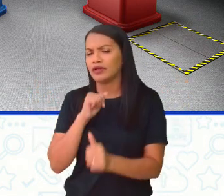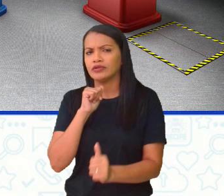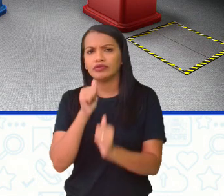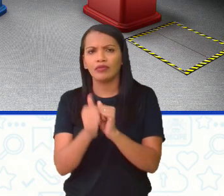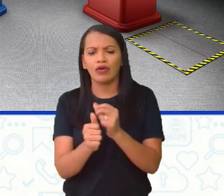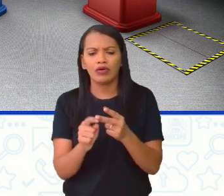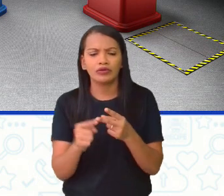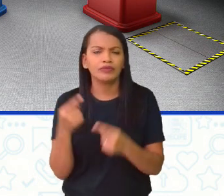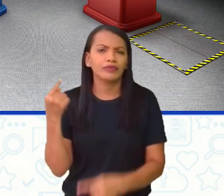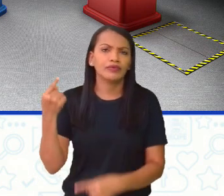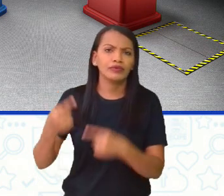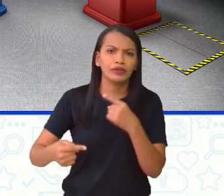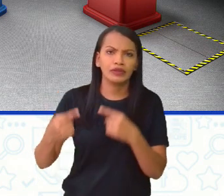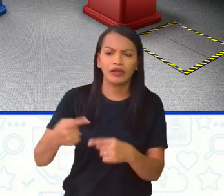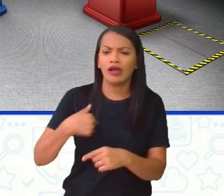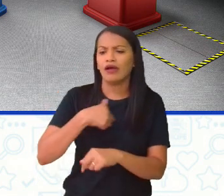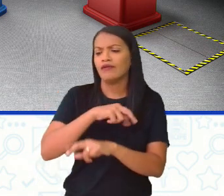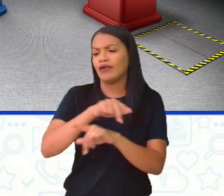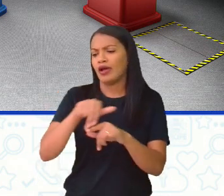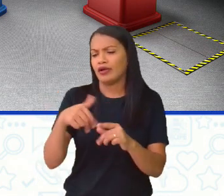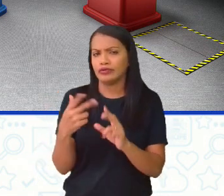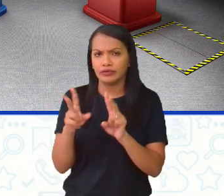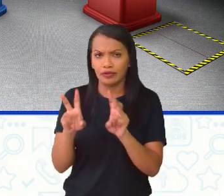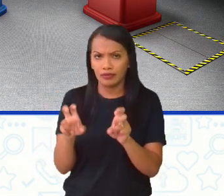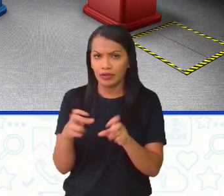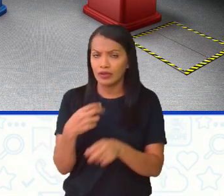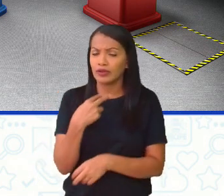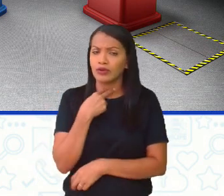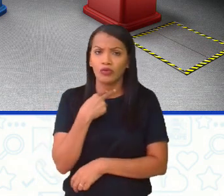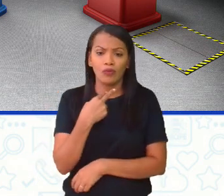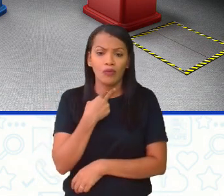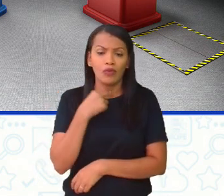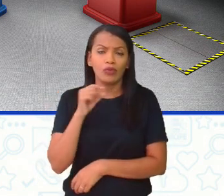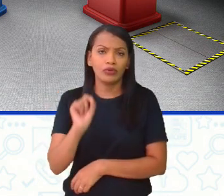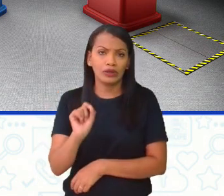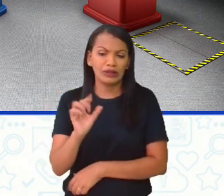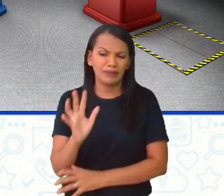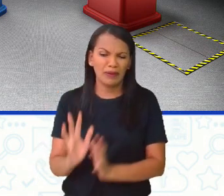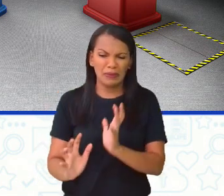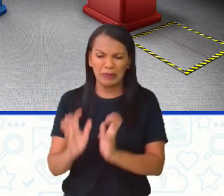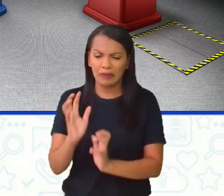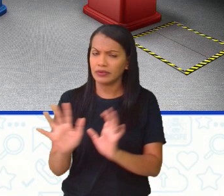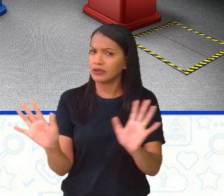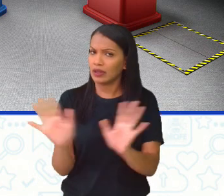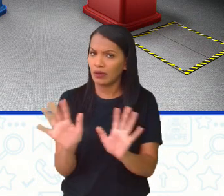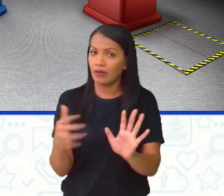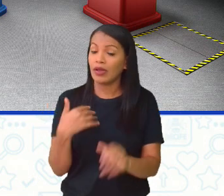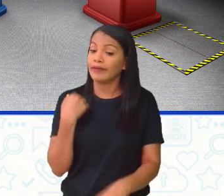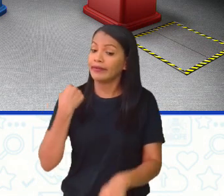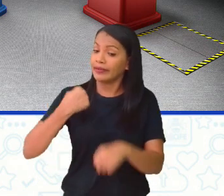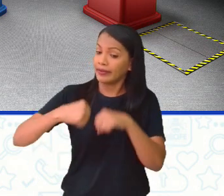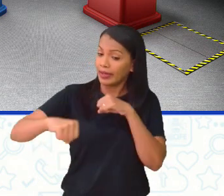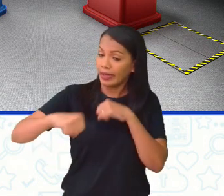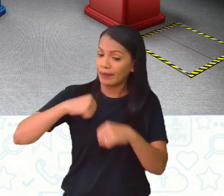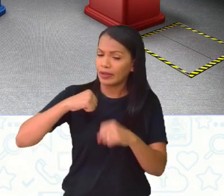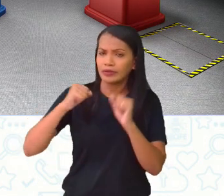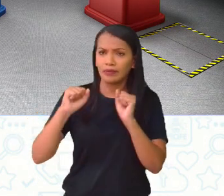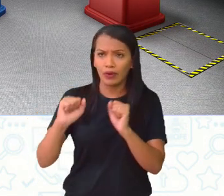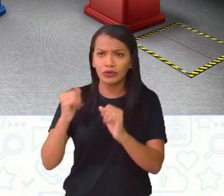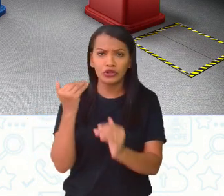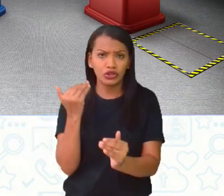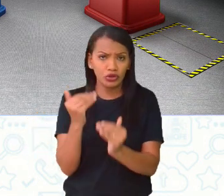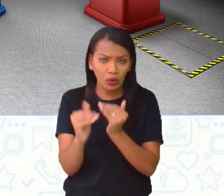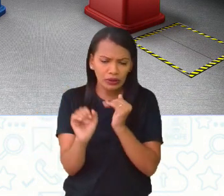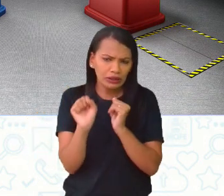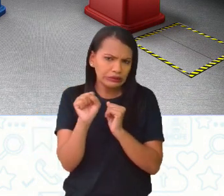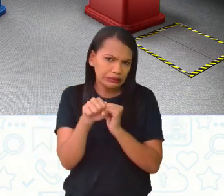não devem ser confundidos por briga. Debate não é momento de briga, pessoal. Então, é